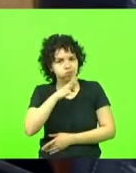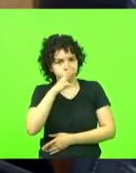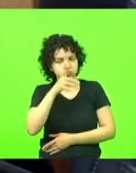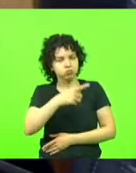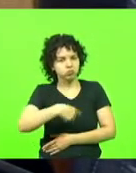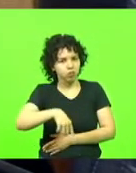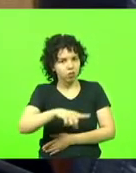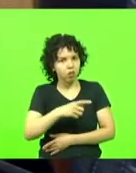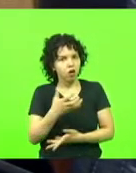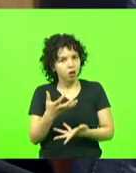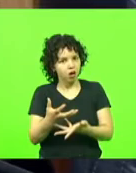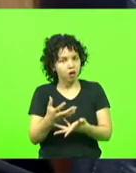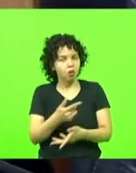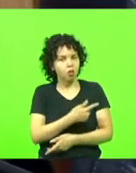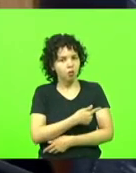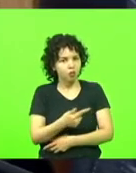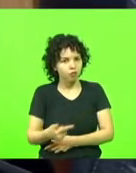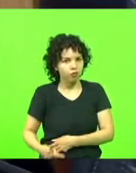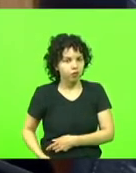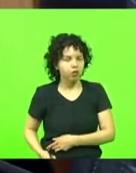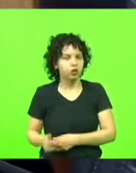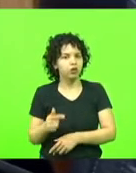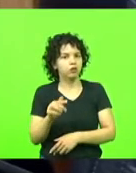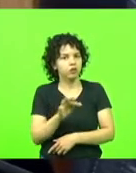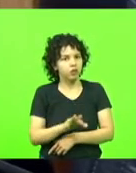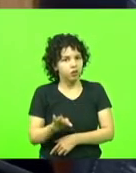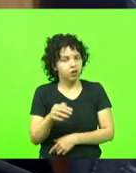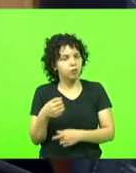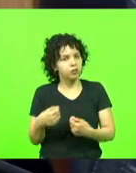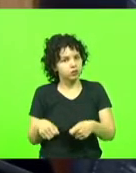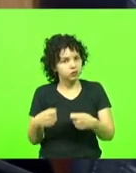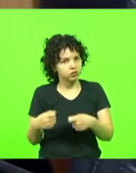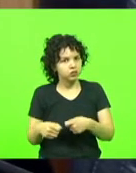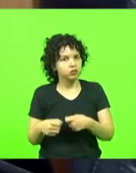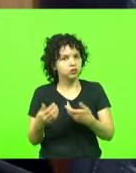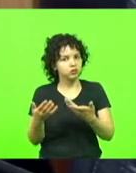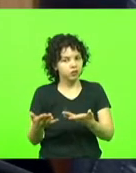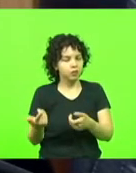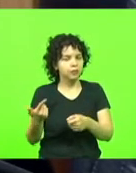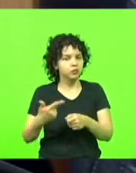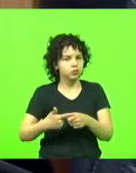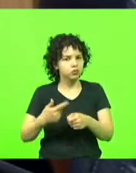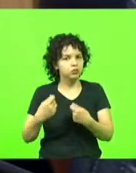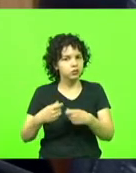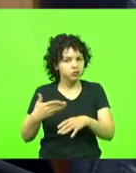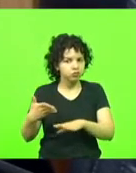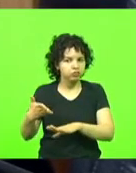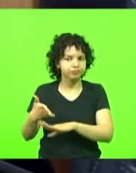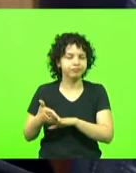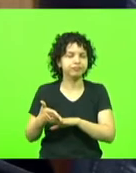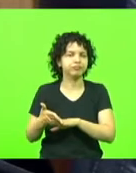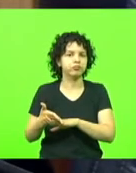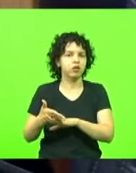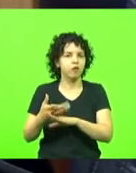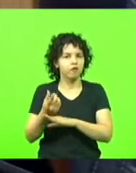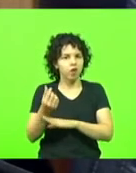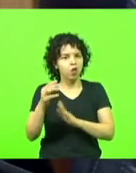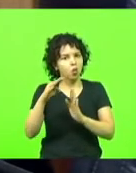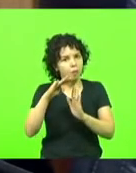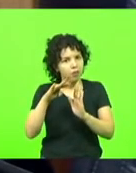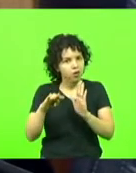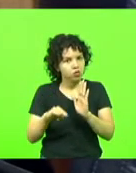que o governo federal possa fazer intervenção junto à Petrobras para que, de fato, esse valor possa ser baixado. E